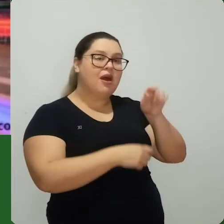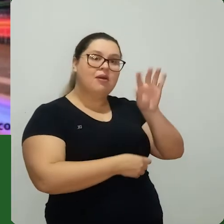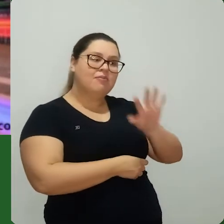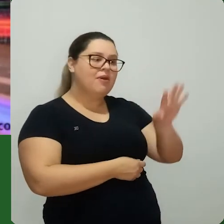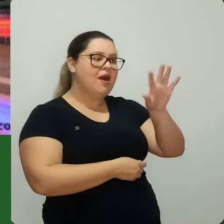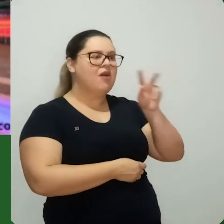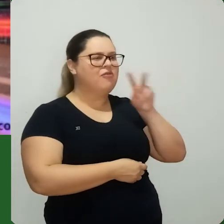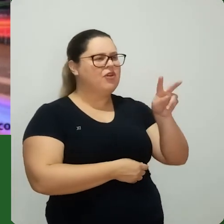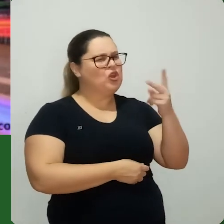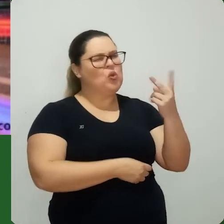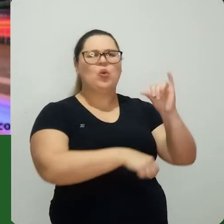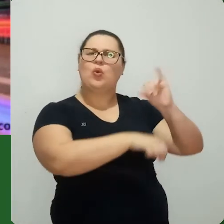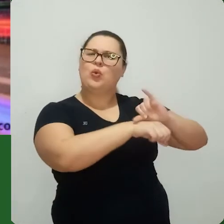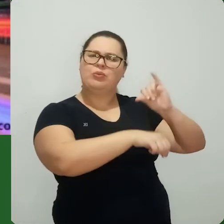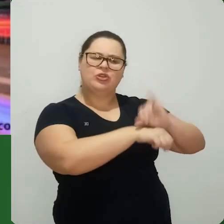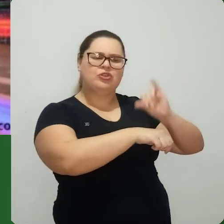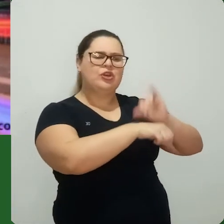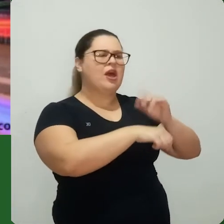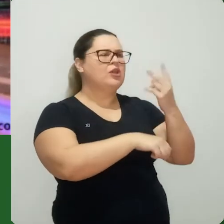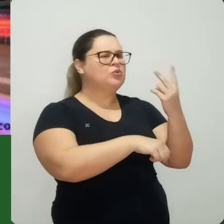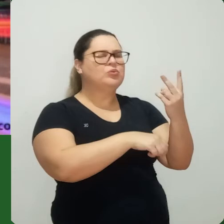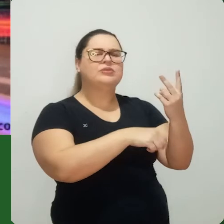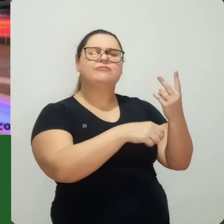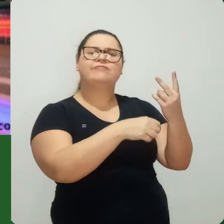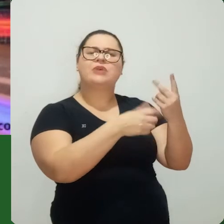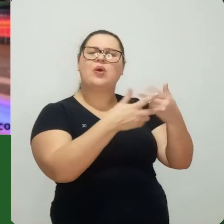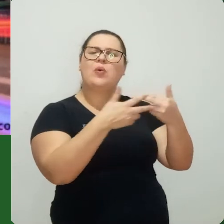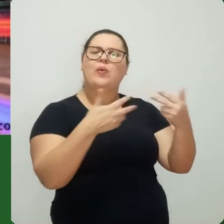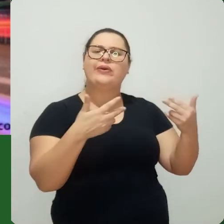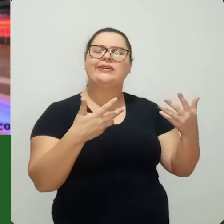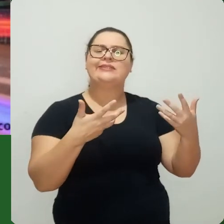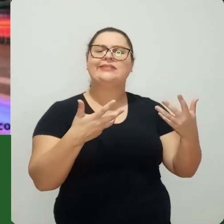aparentemente 2 objetos, 2 coisas que